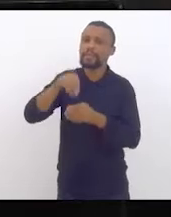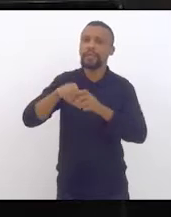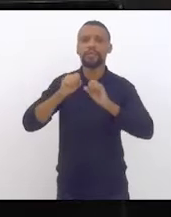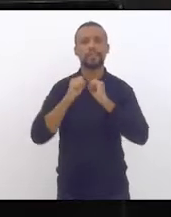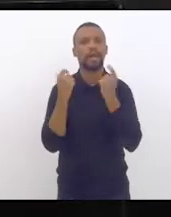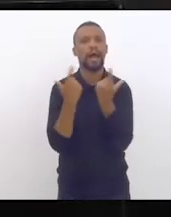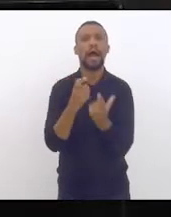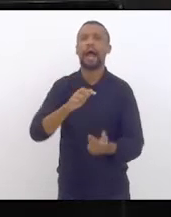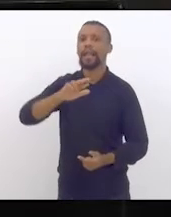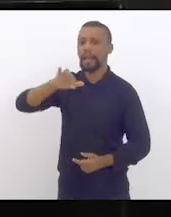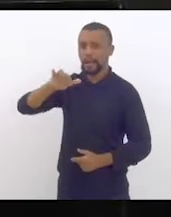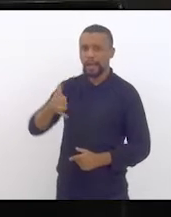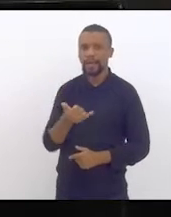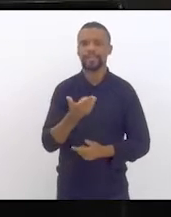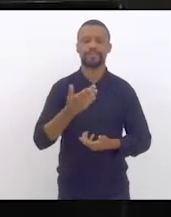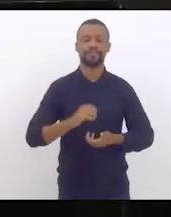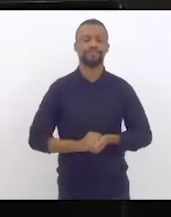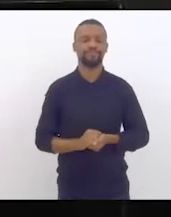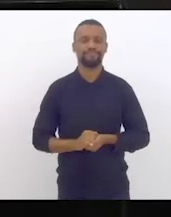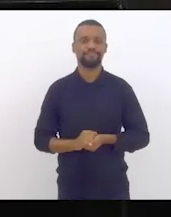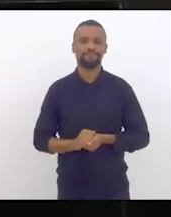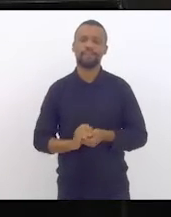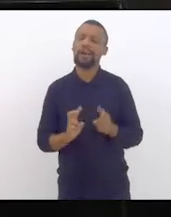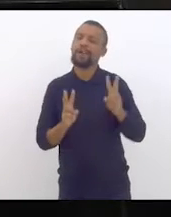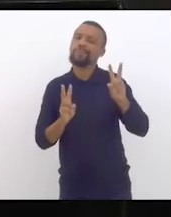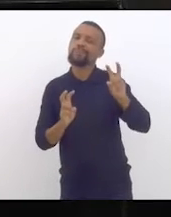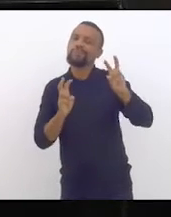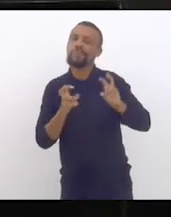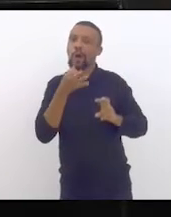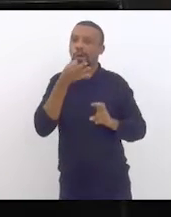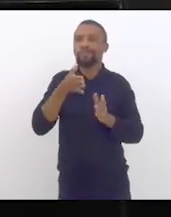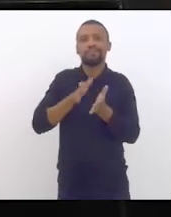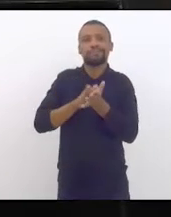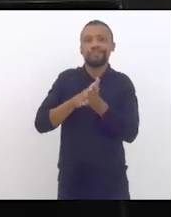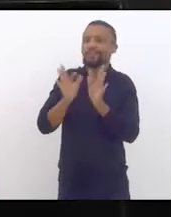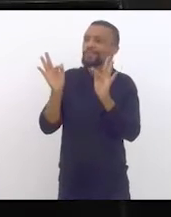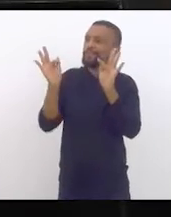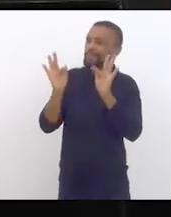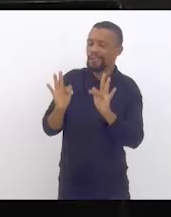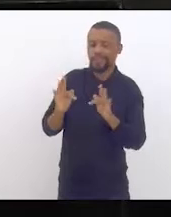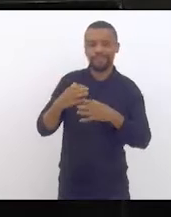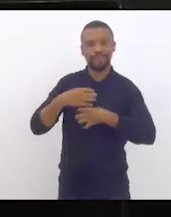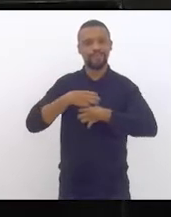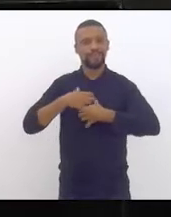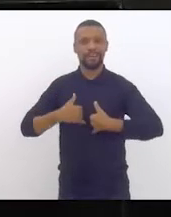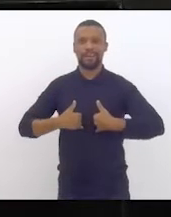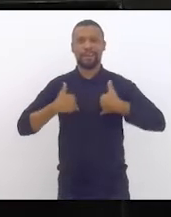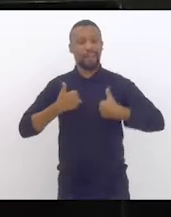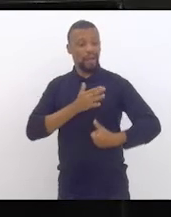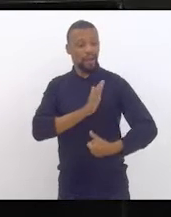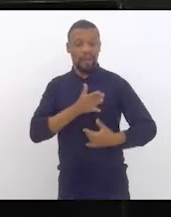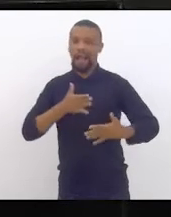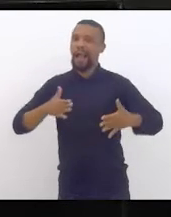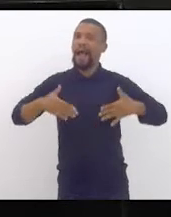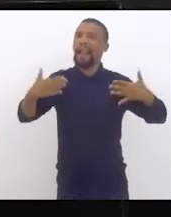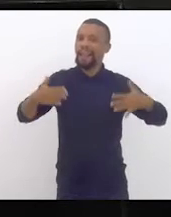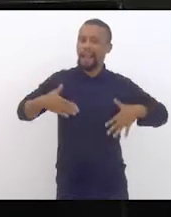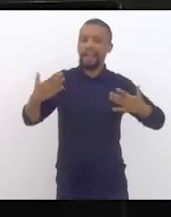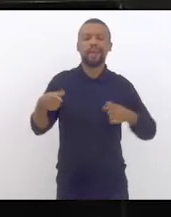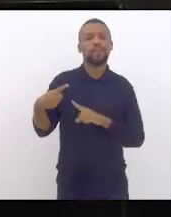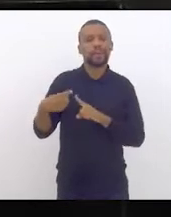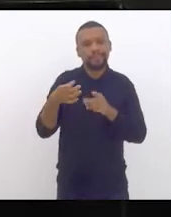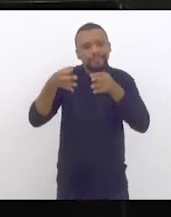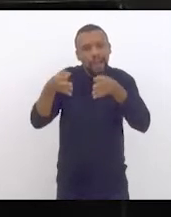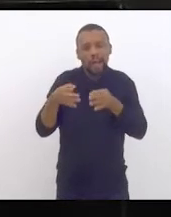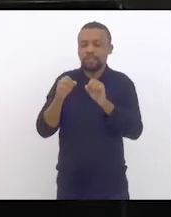que me toca o elogio eu fico muito feliz e com o coração bastante Alegre Porque